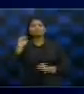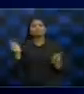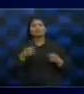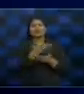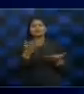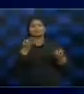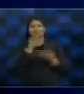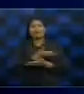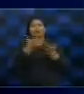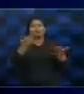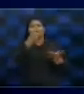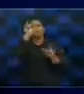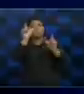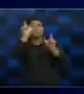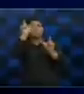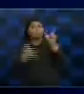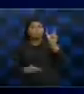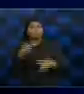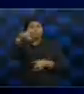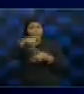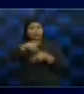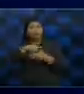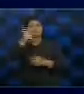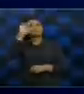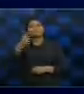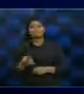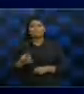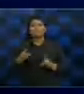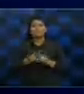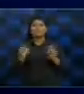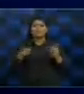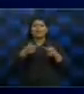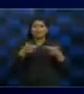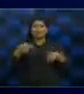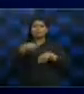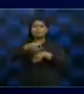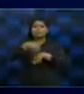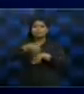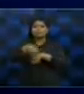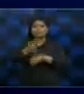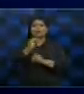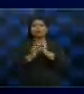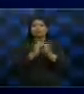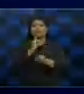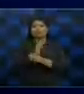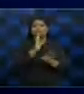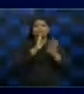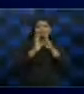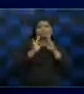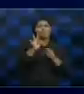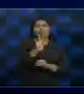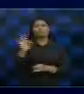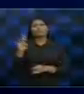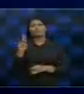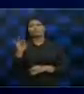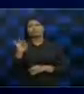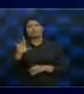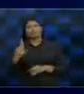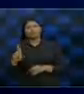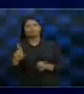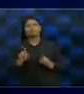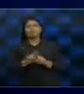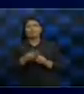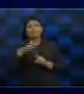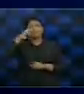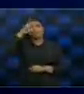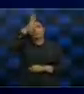deficiência. E durante o programa, também teremos atualizações nas redes sociais Facebook e Twitter da Band Amazonas e também